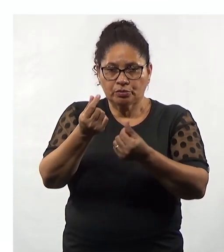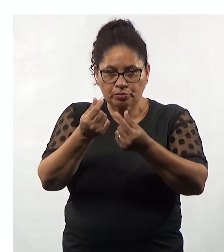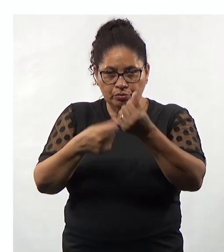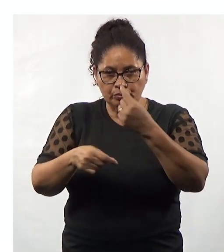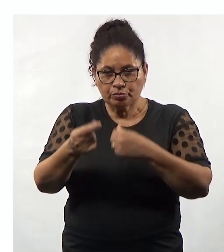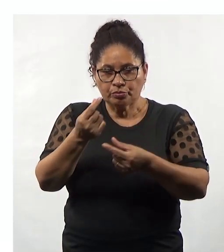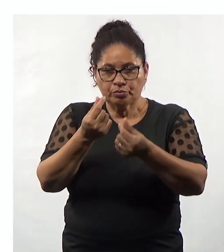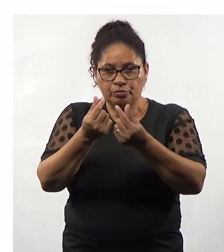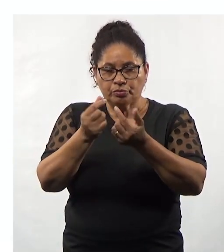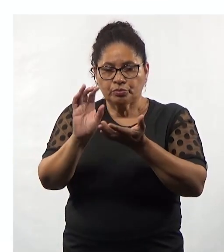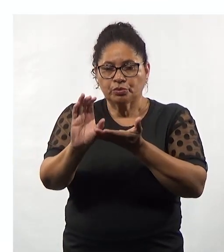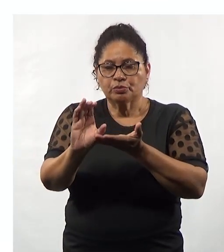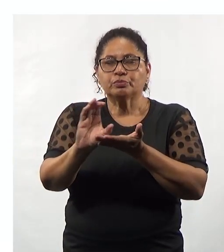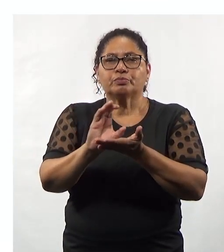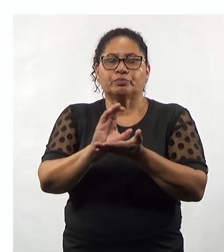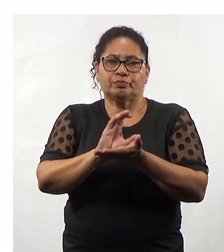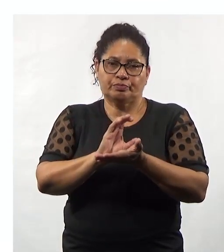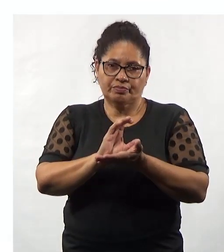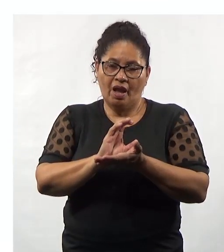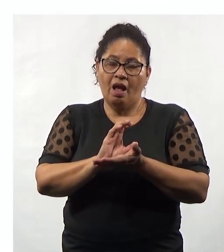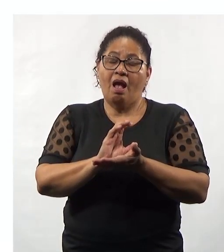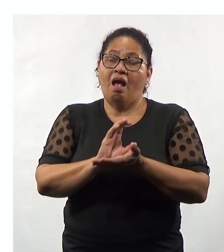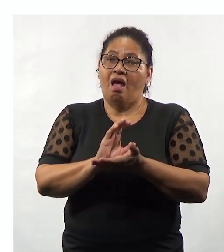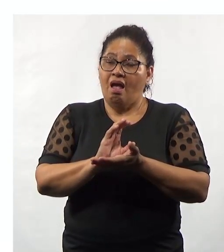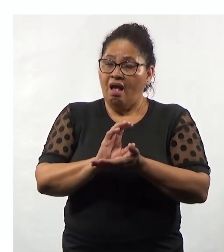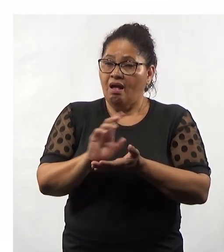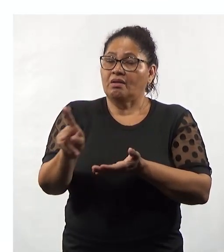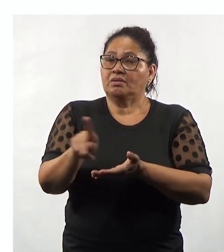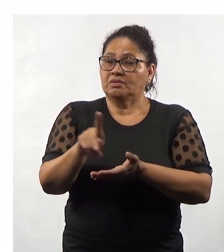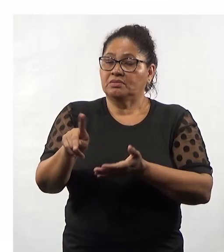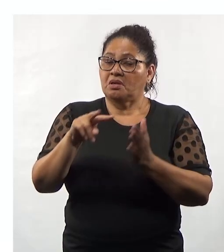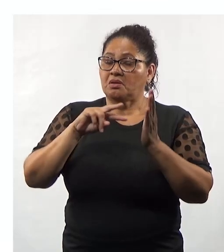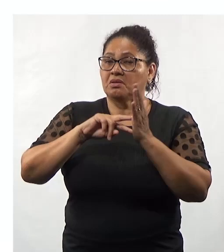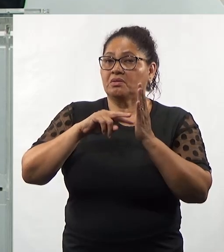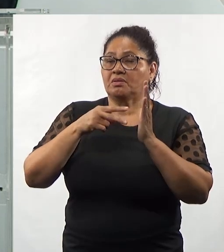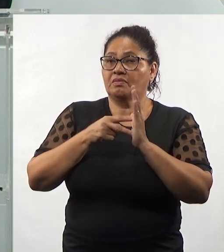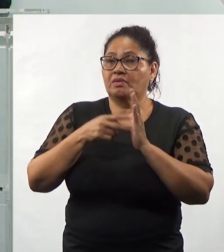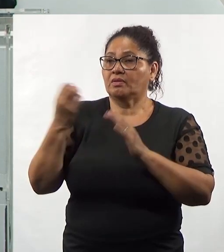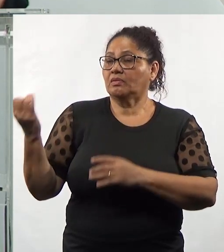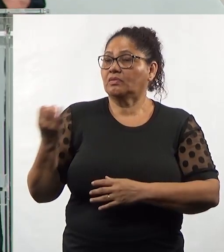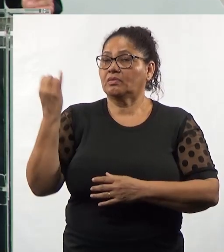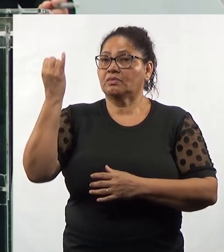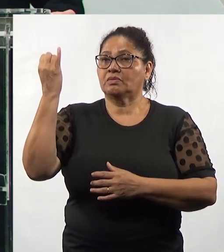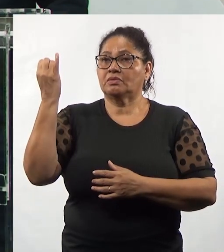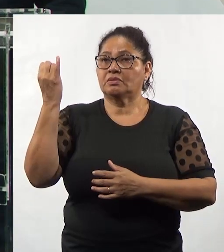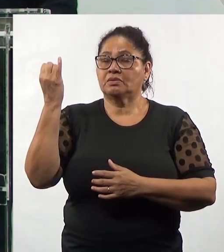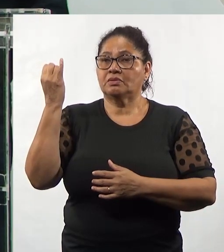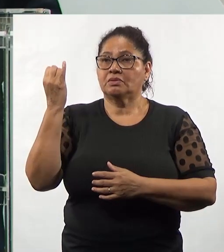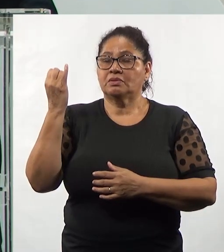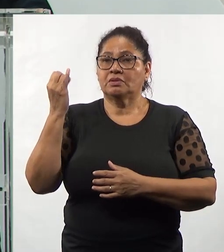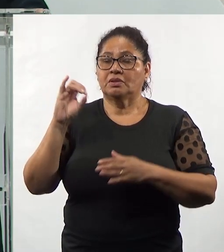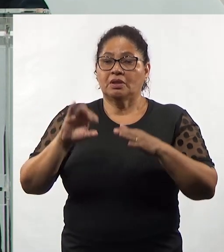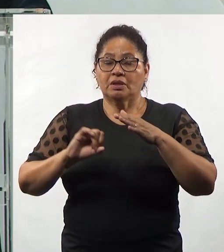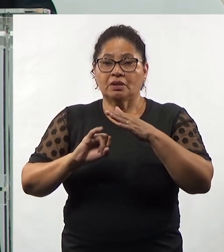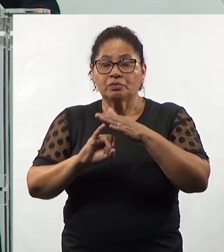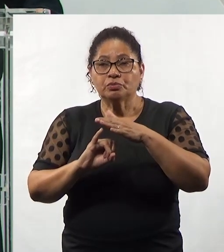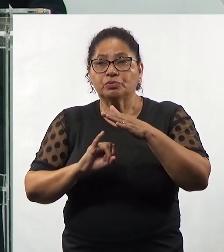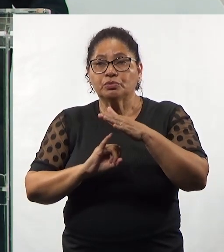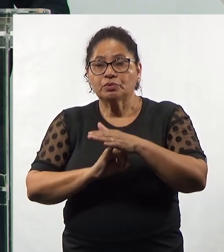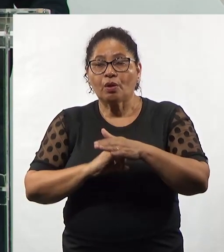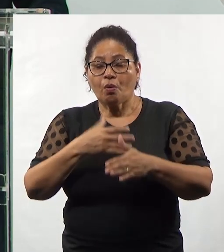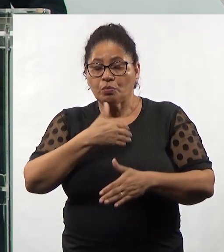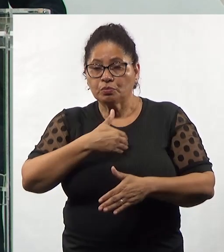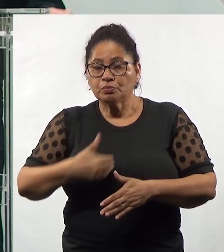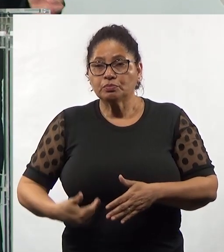por orçamento. Ah, professor, então significa que é importante que a instituição pública